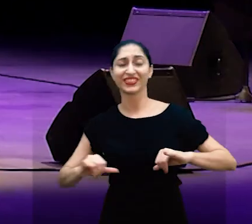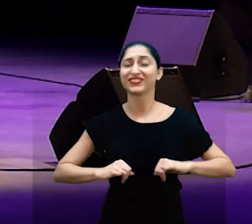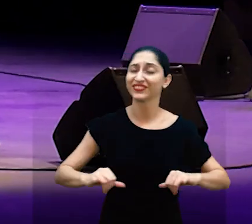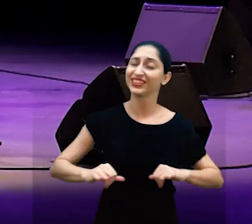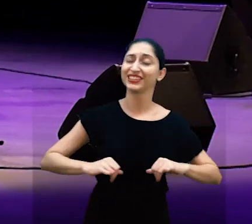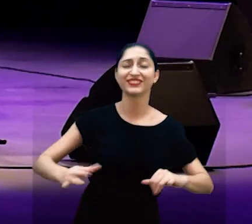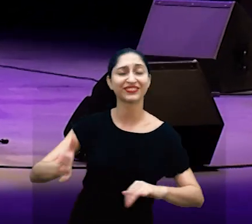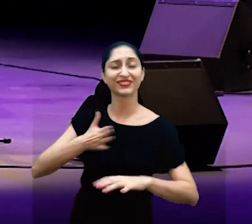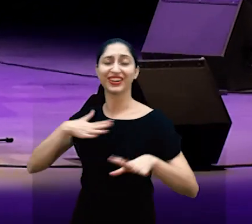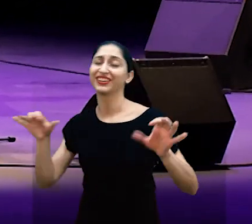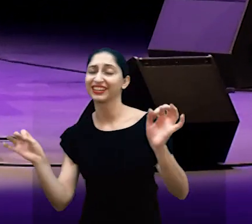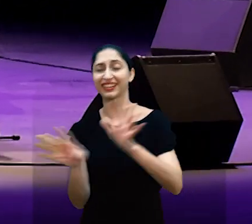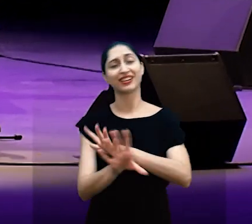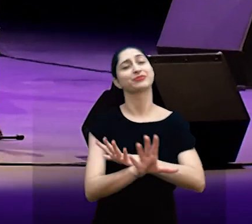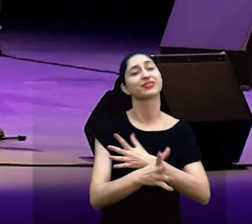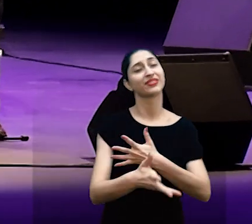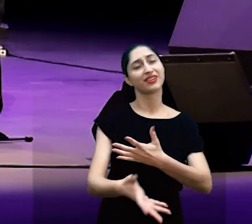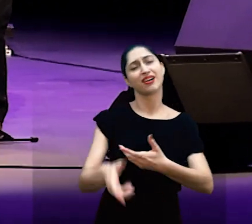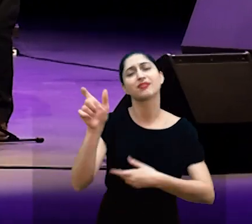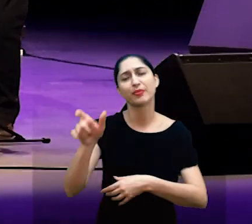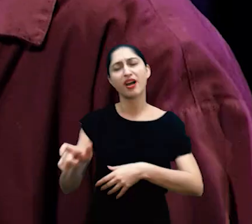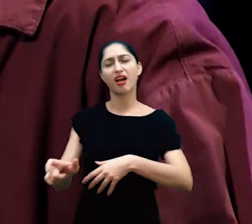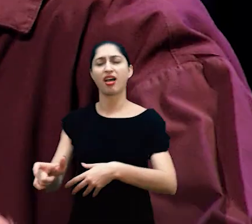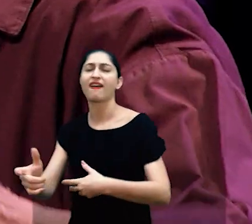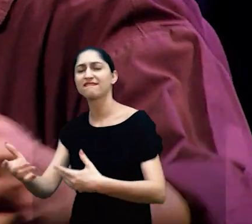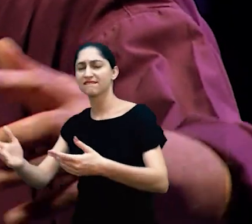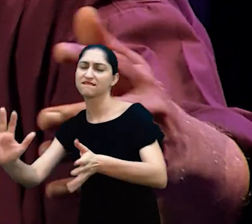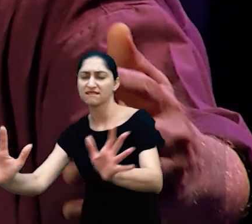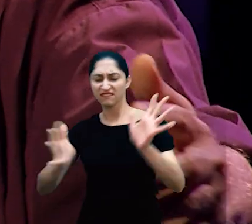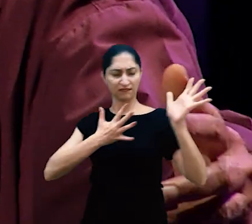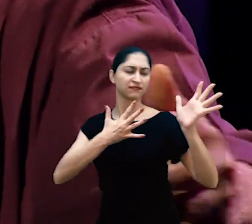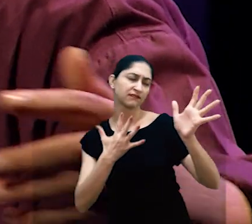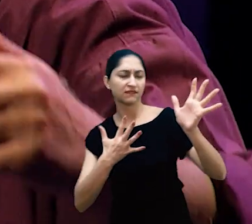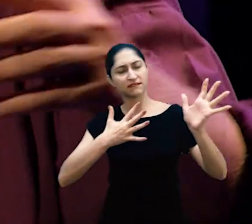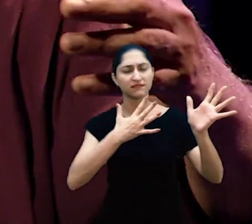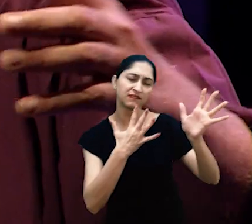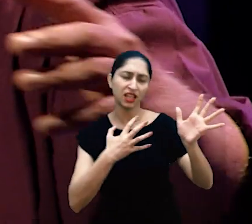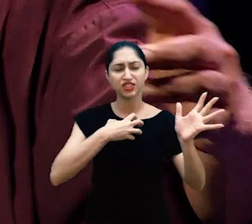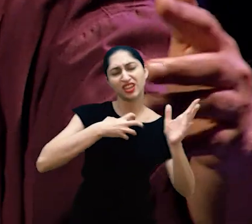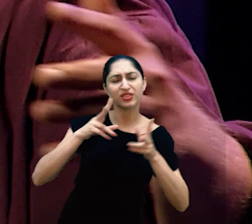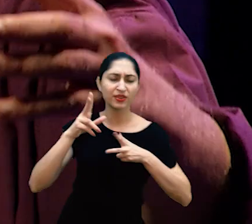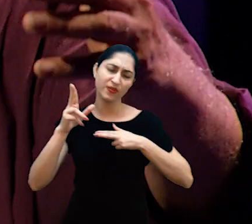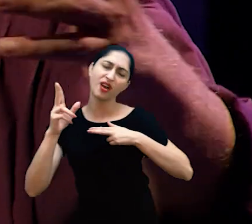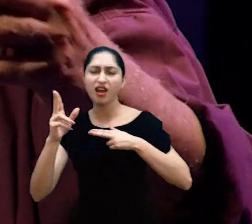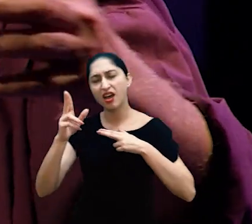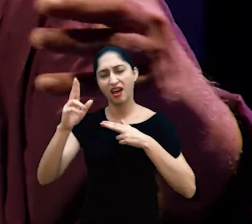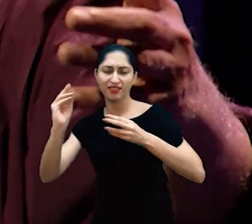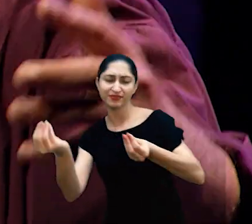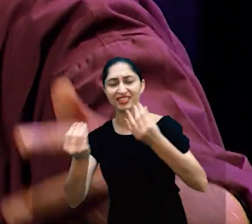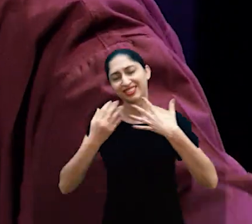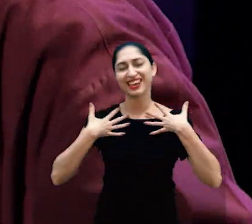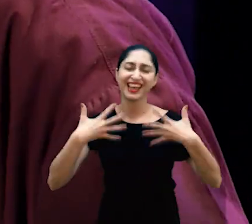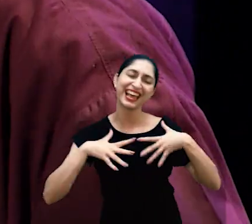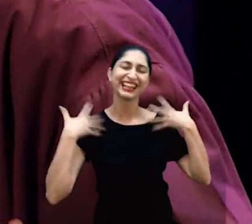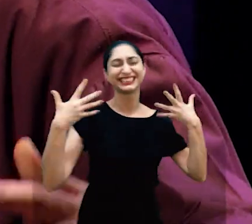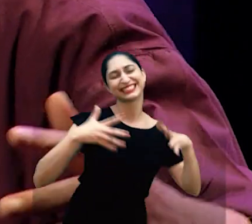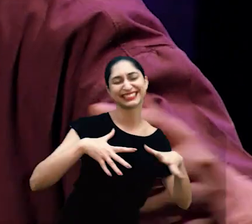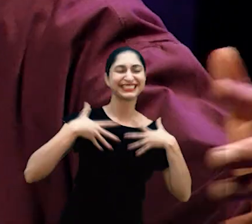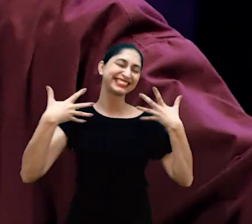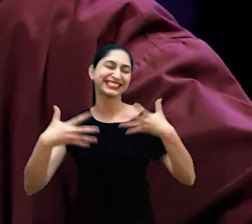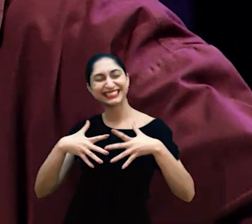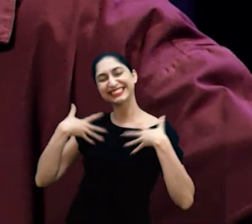meu sofrer. Um xodó pra mim, do meu jeito assim,